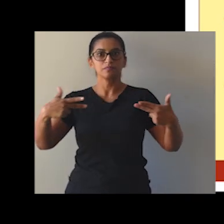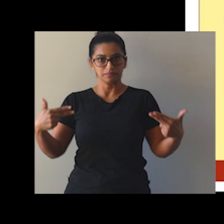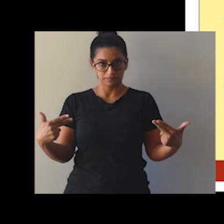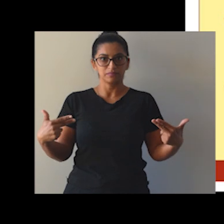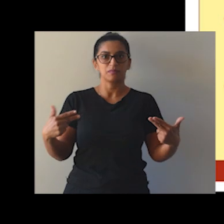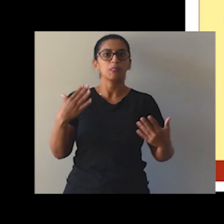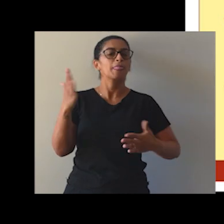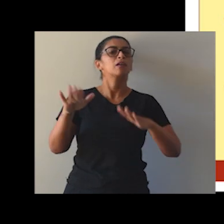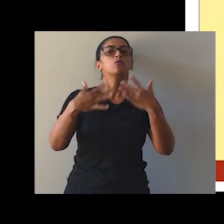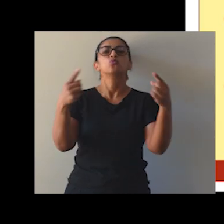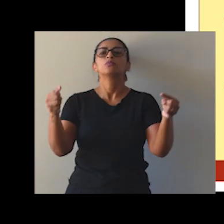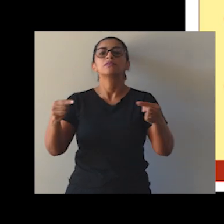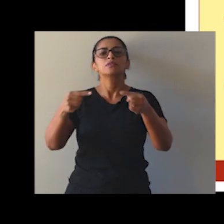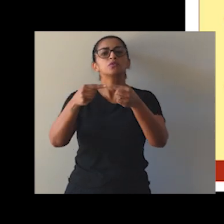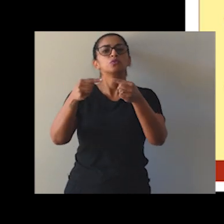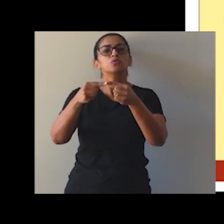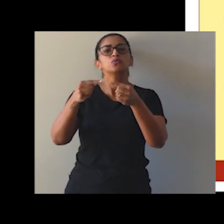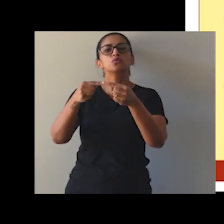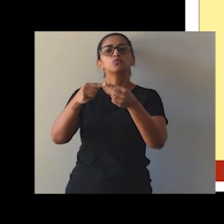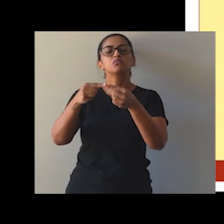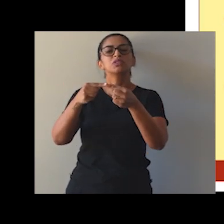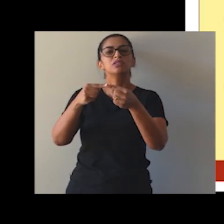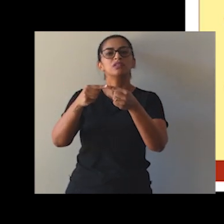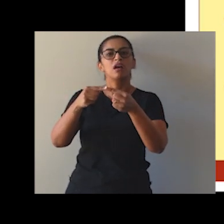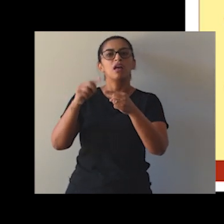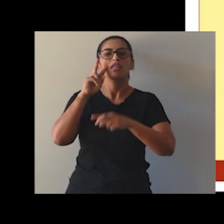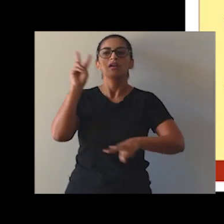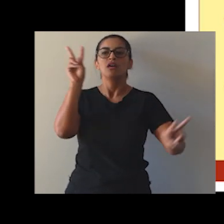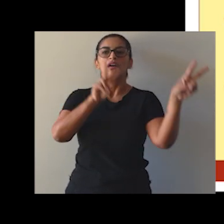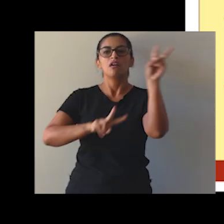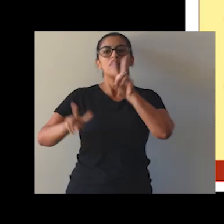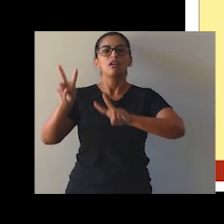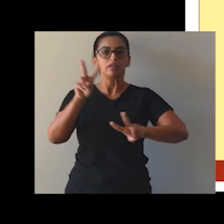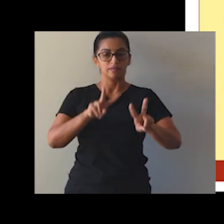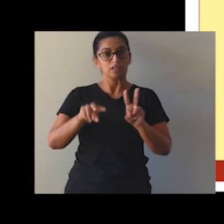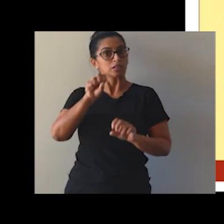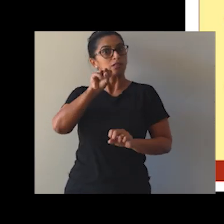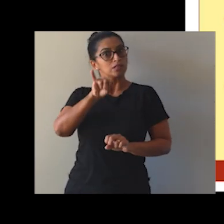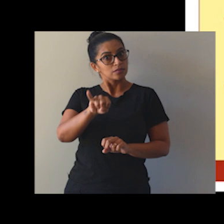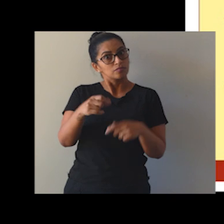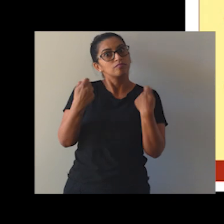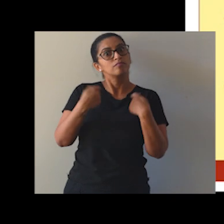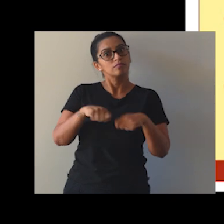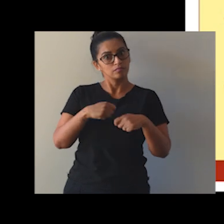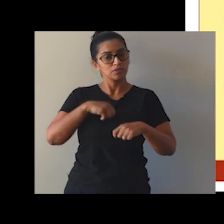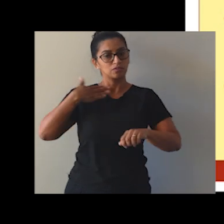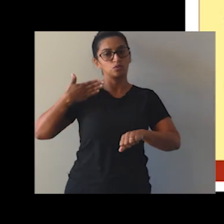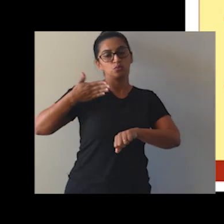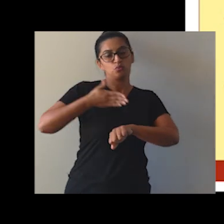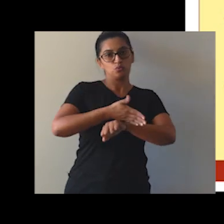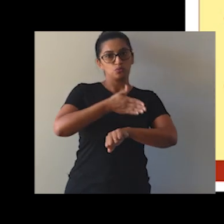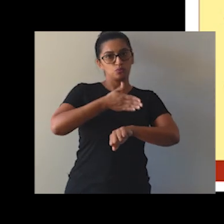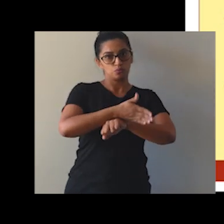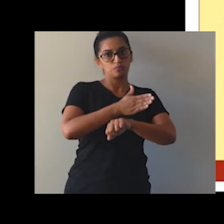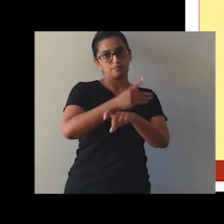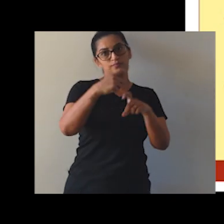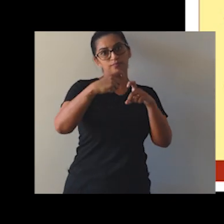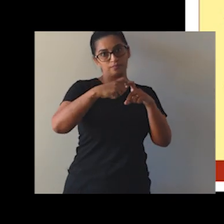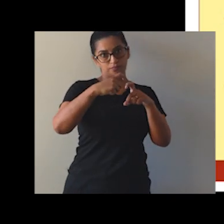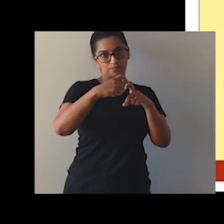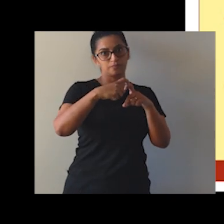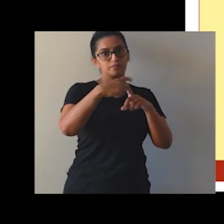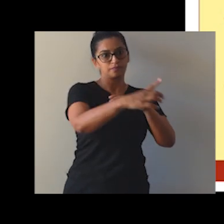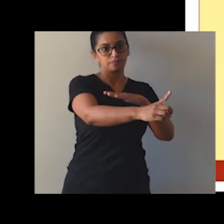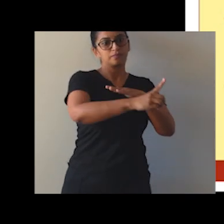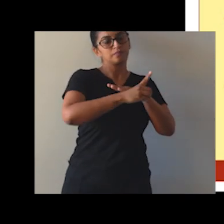com o seu tipo de visão, e caso ele necessita, encaminhar para a avaliação funcional da visão e a reavaliação